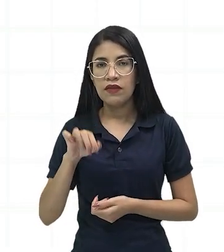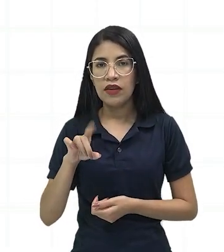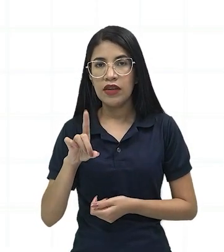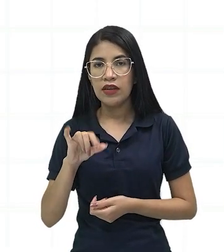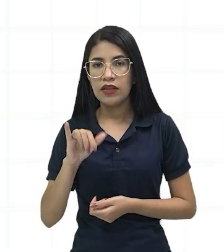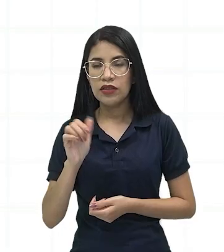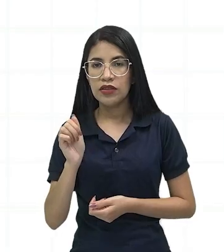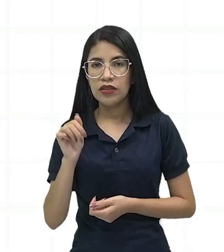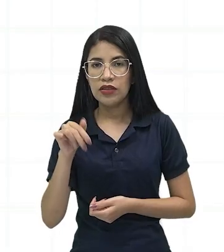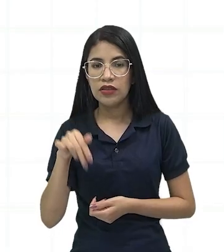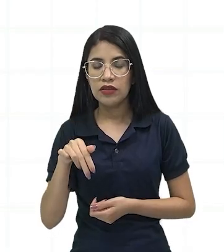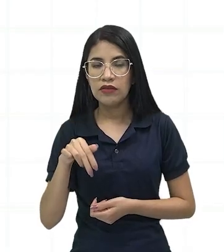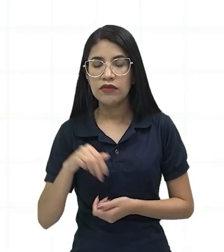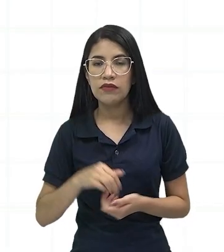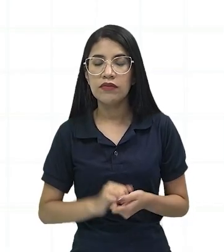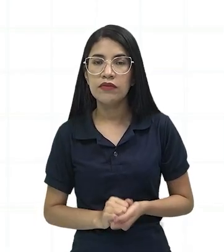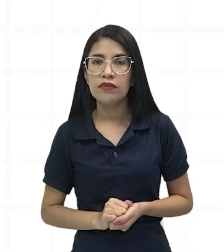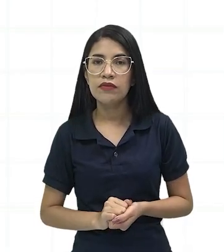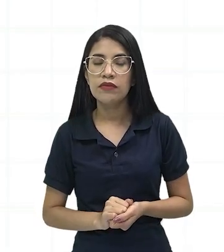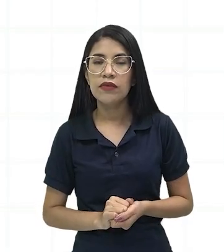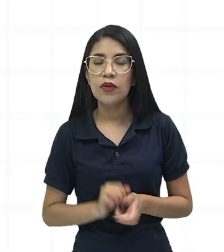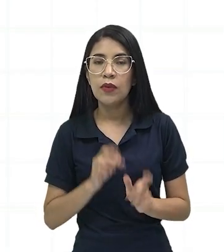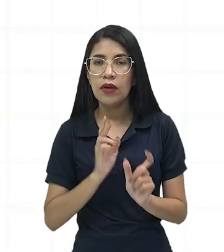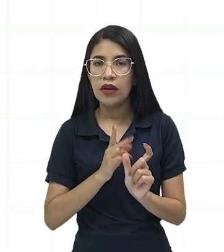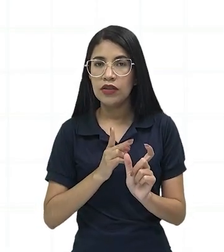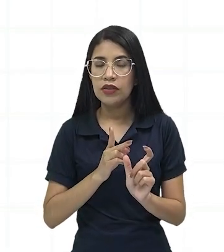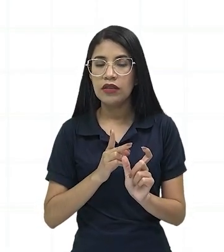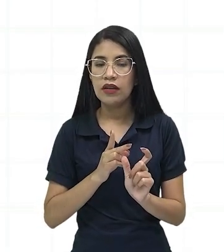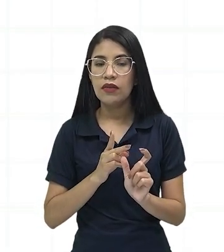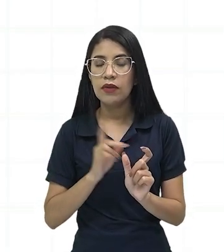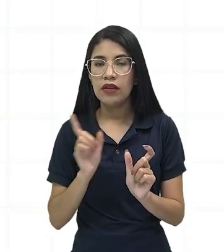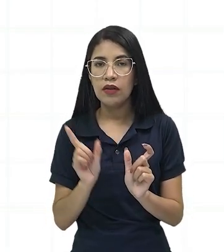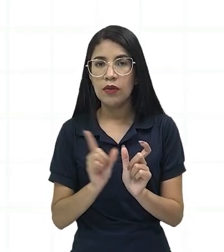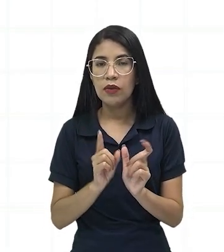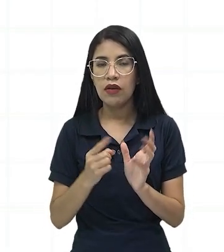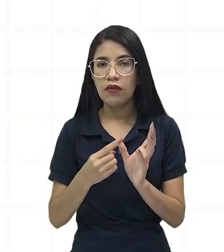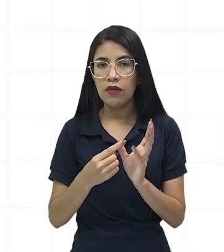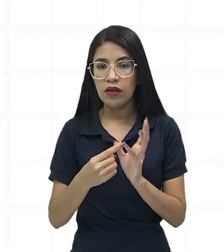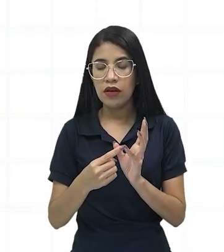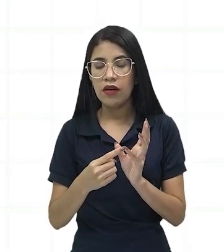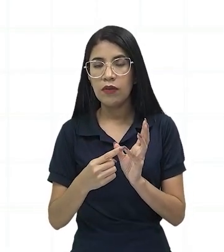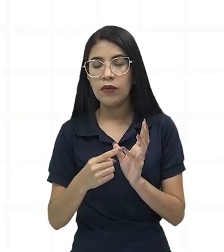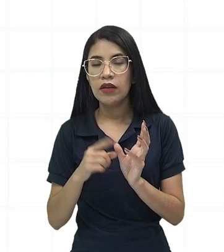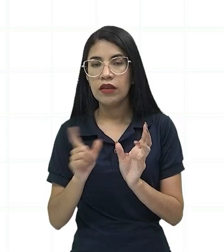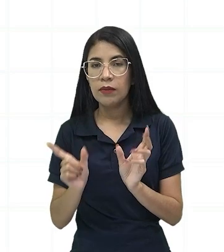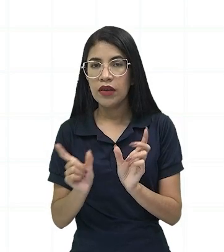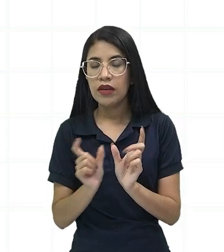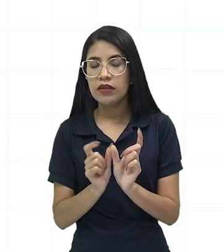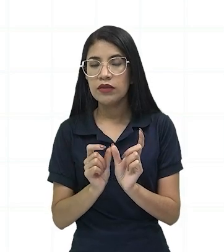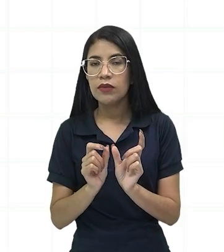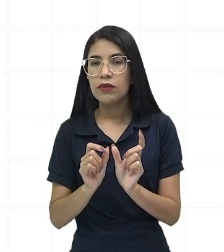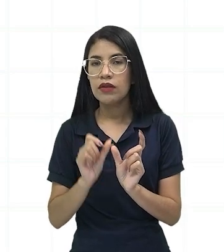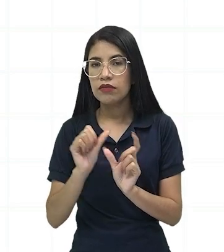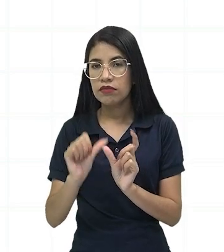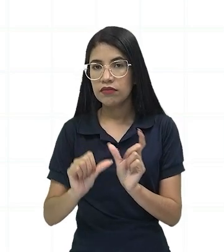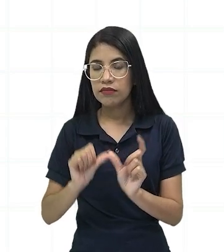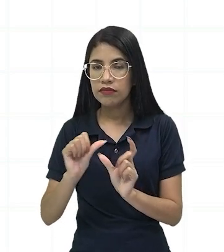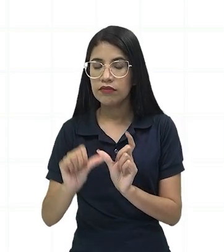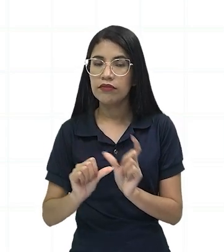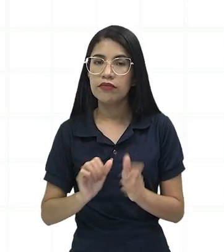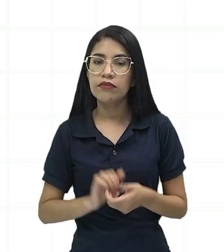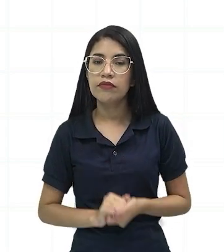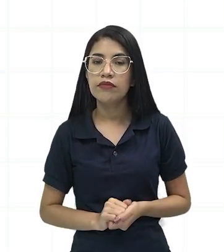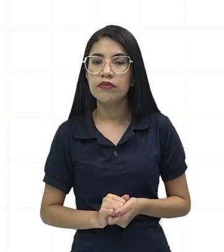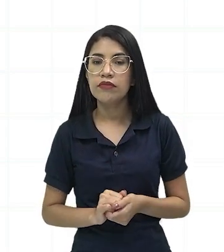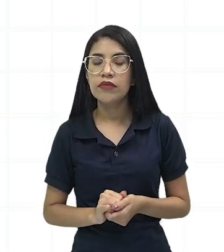vendiam. Olha como aparece aqui o meu radical, olha como aparece a minha vogal temática e, na sequência, a minha desinência. Assim